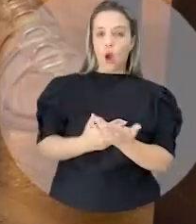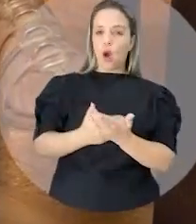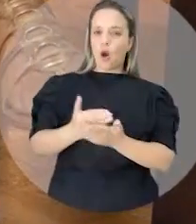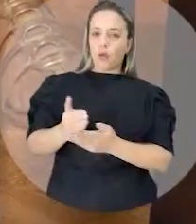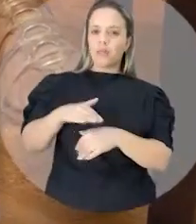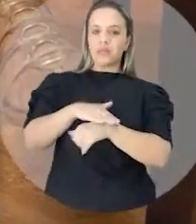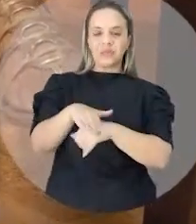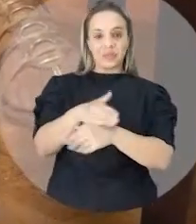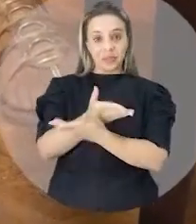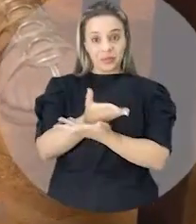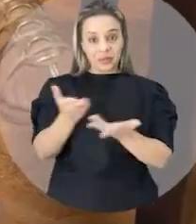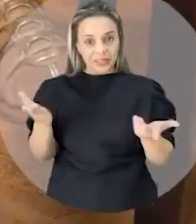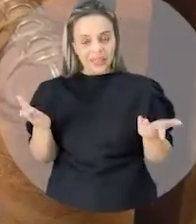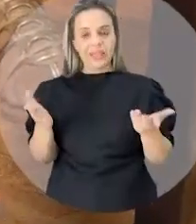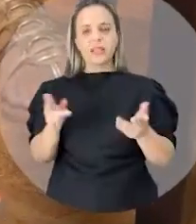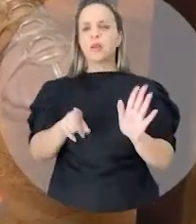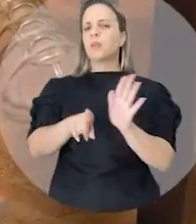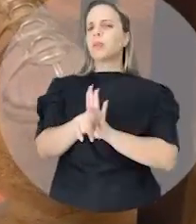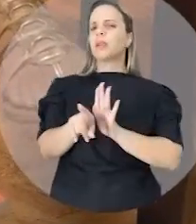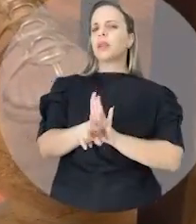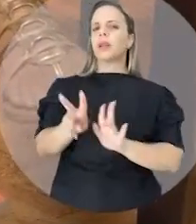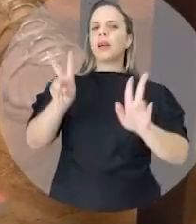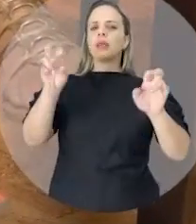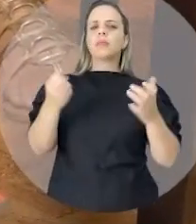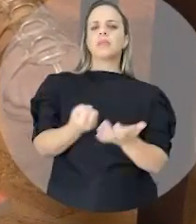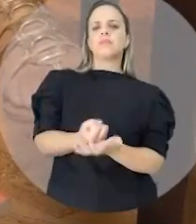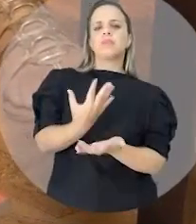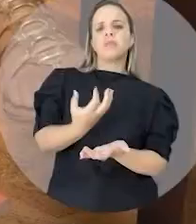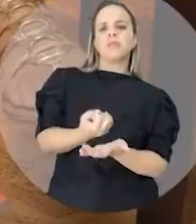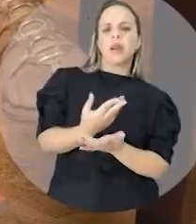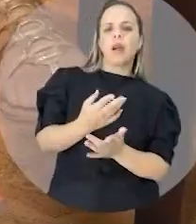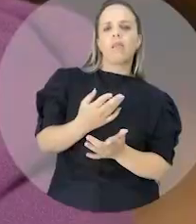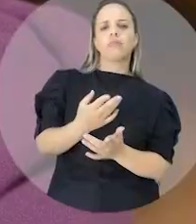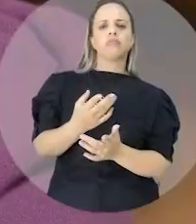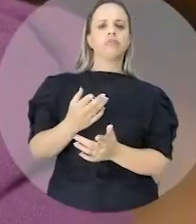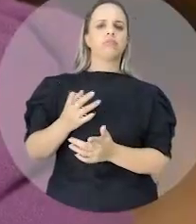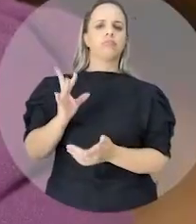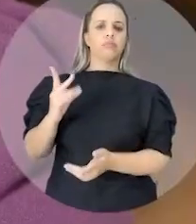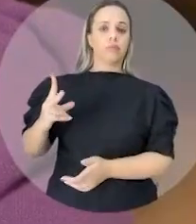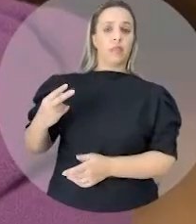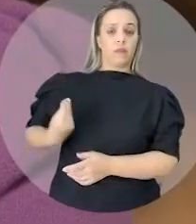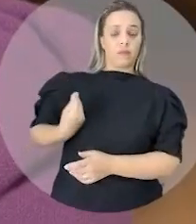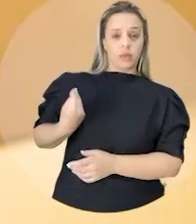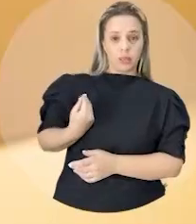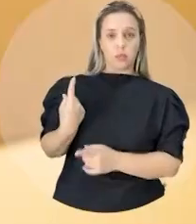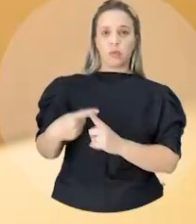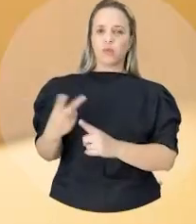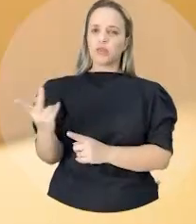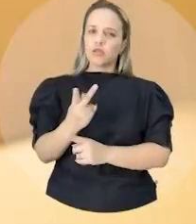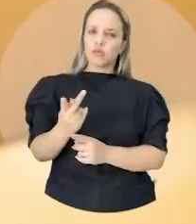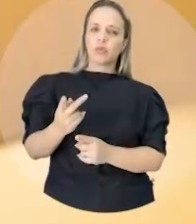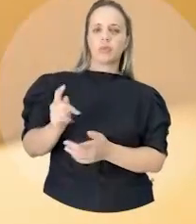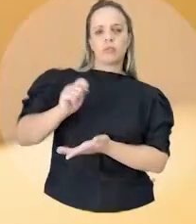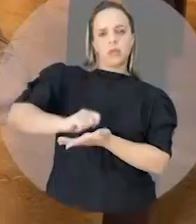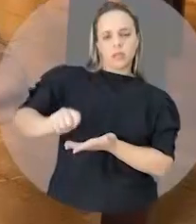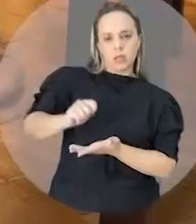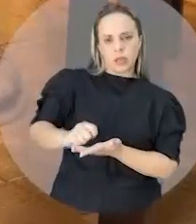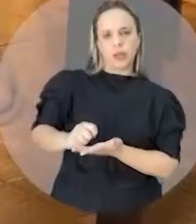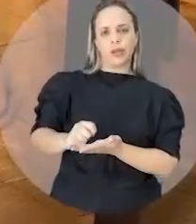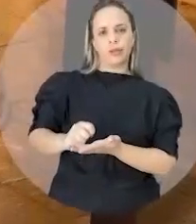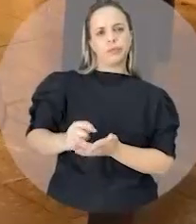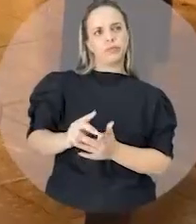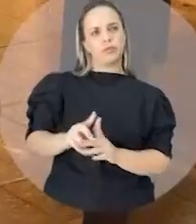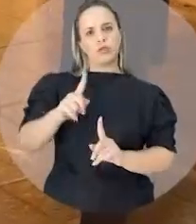vocês, mulheres, perguntando sobre autoficção. Vocês duas são autoras, escritoras, prosadoras, que